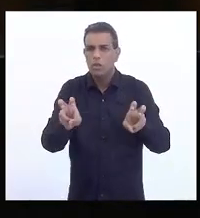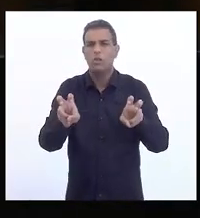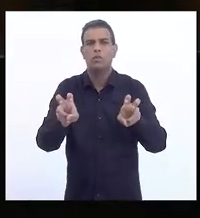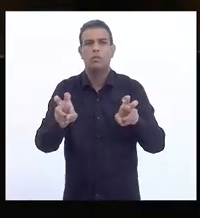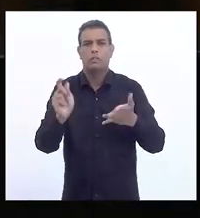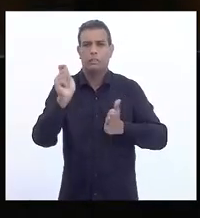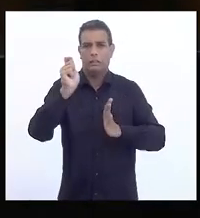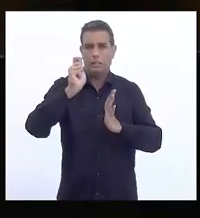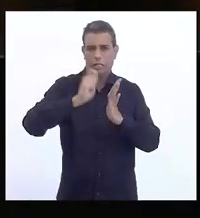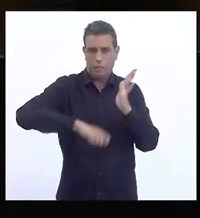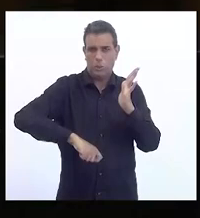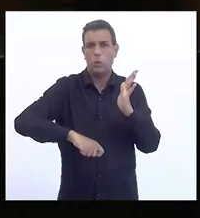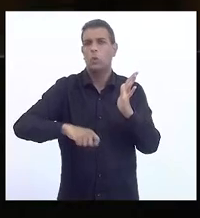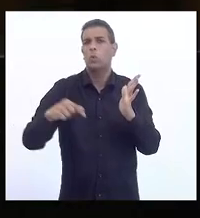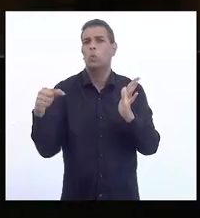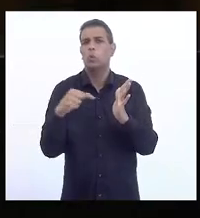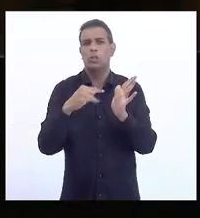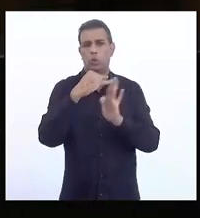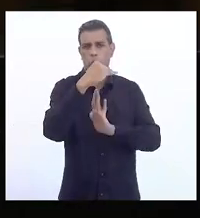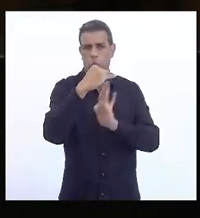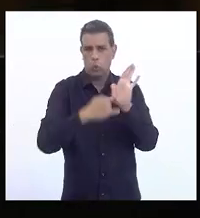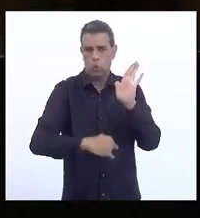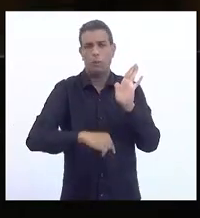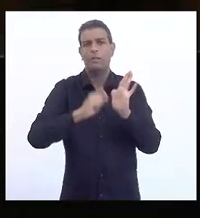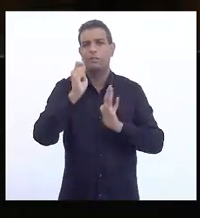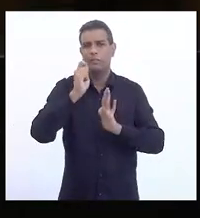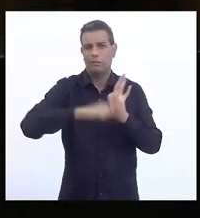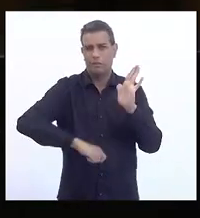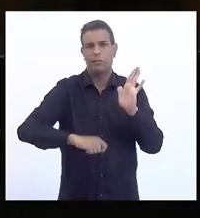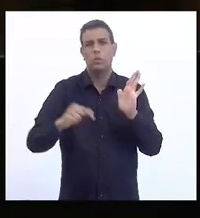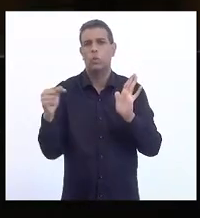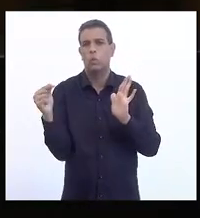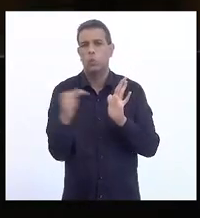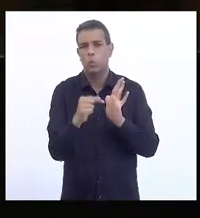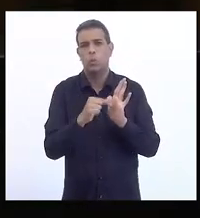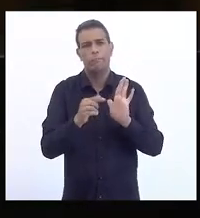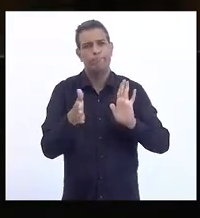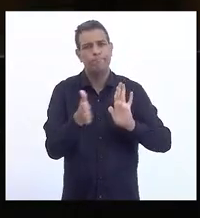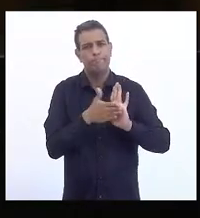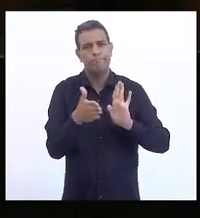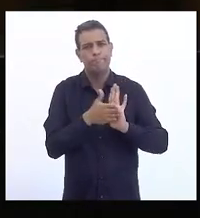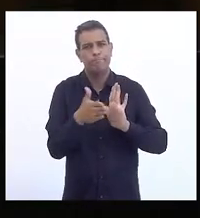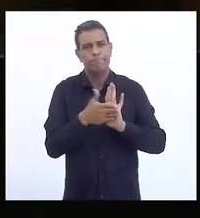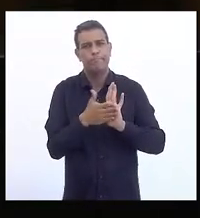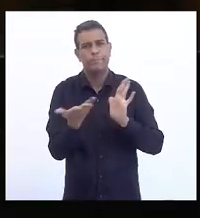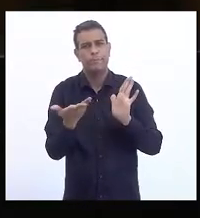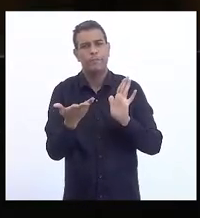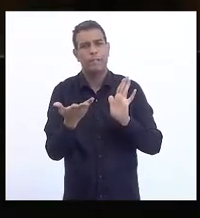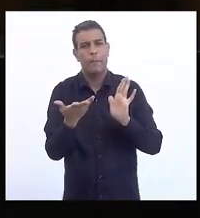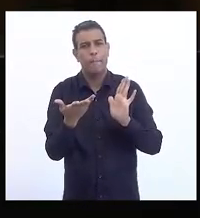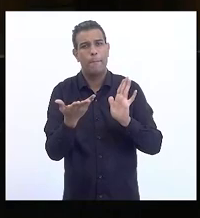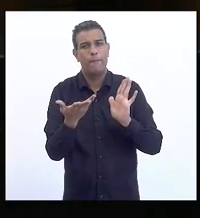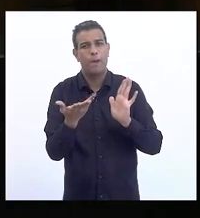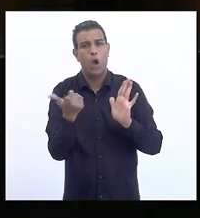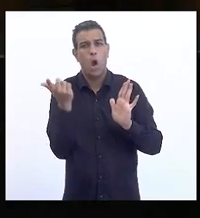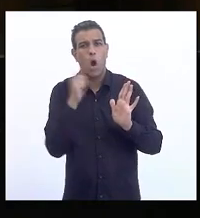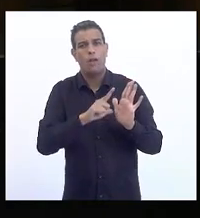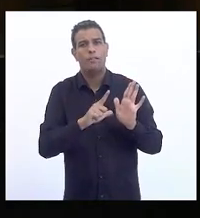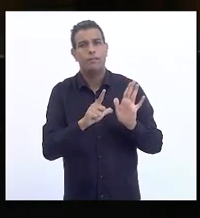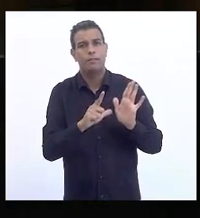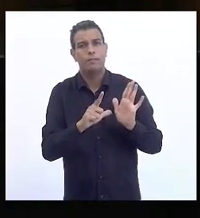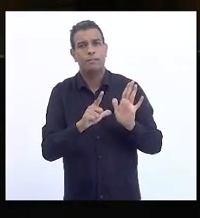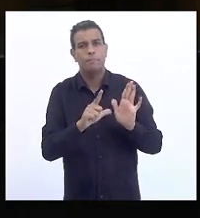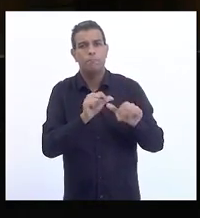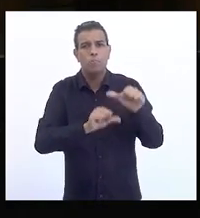da assinatura, da importância da assinatura do regime de recuperação fiscal,